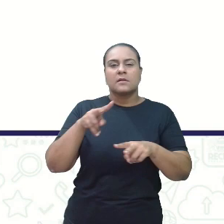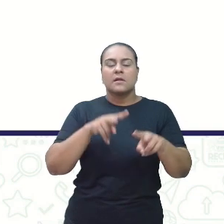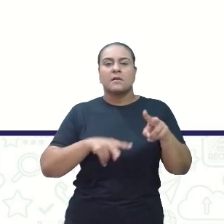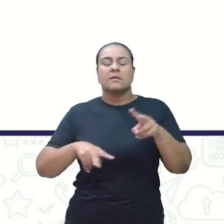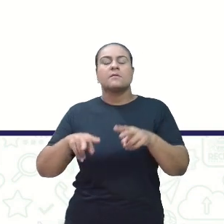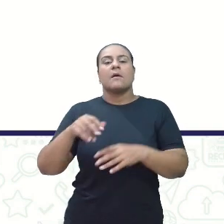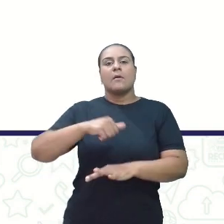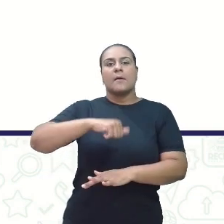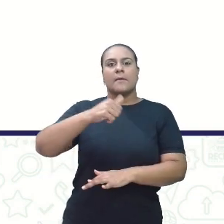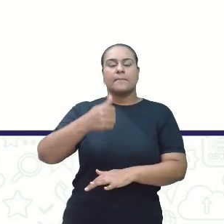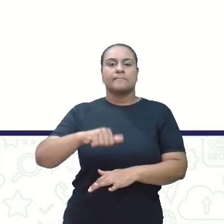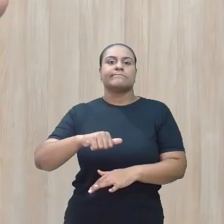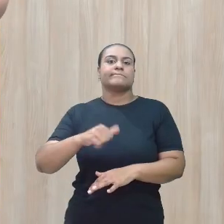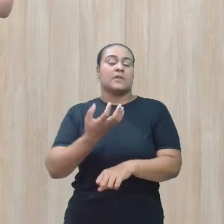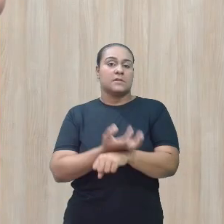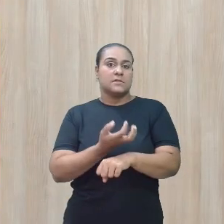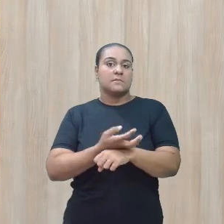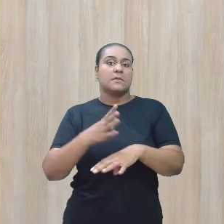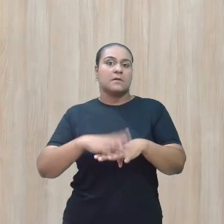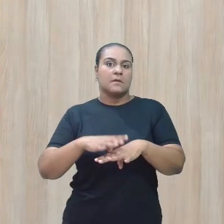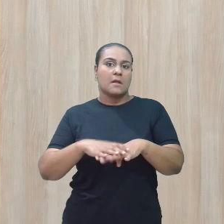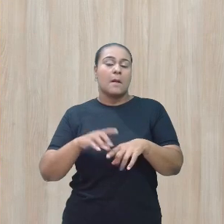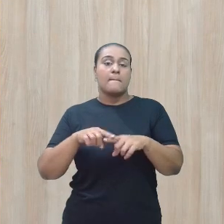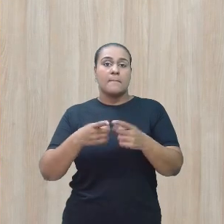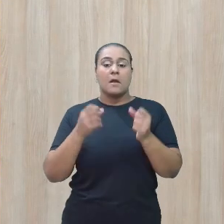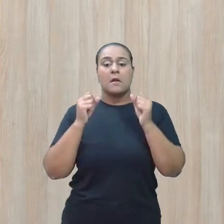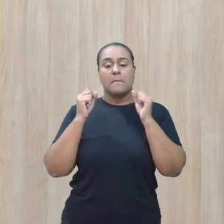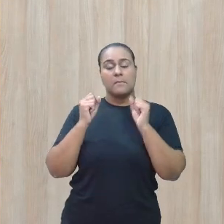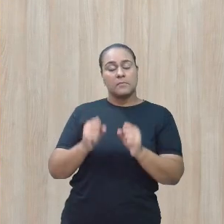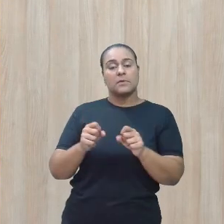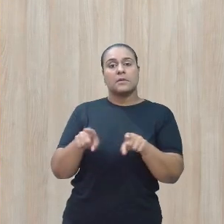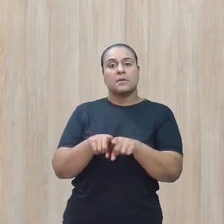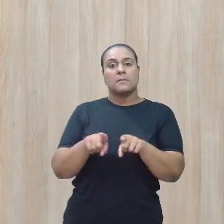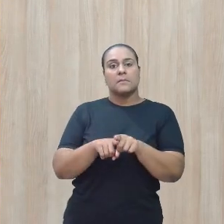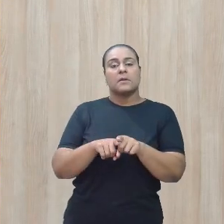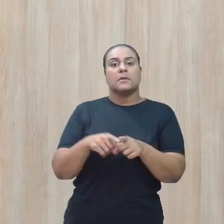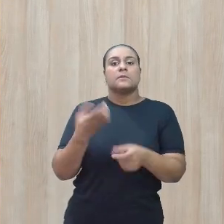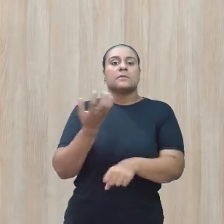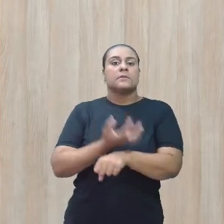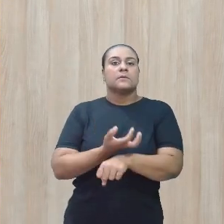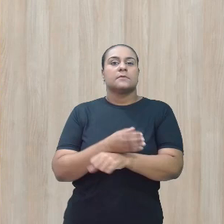ser base para uma aula de ciências, por exemplo, né? Então a gente tem aqui, ó.